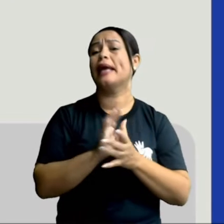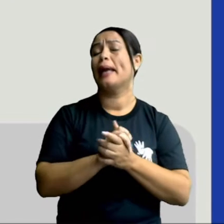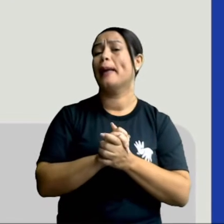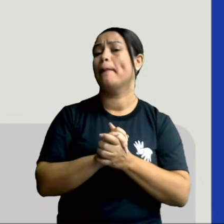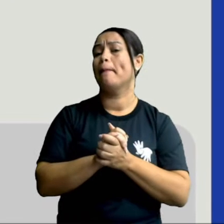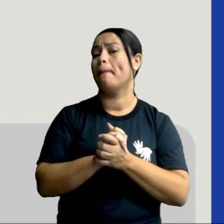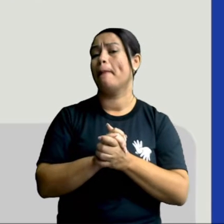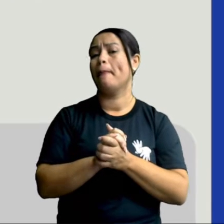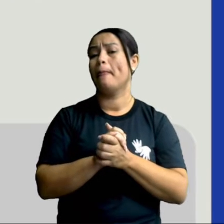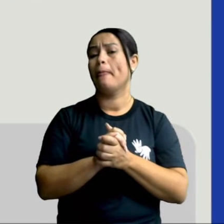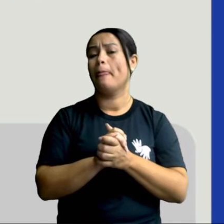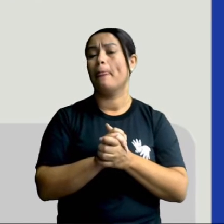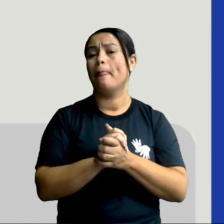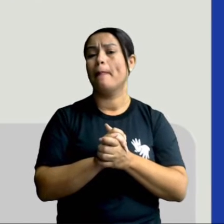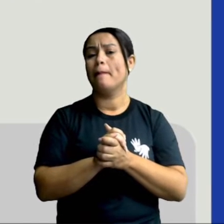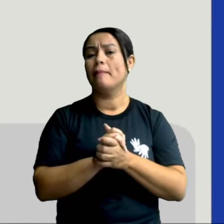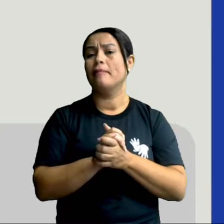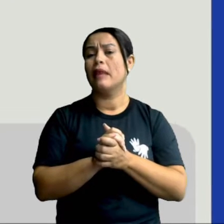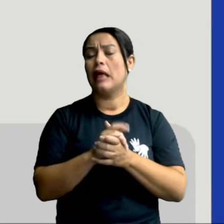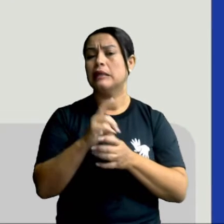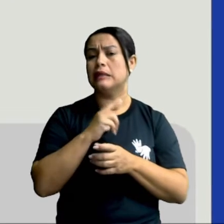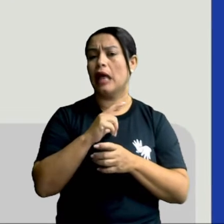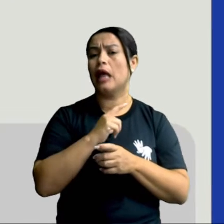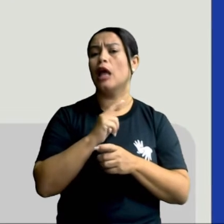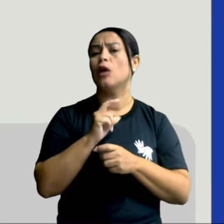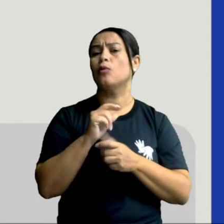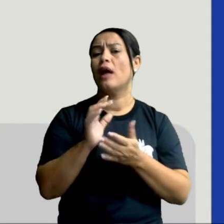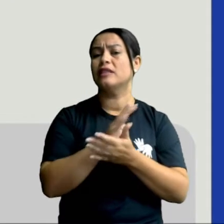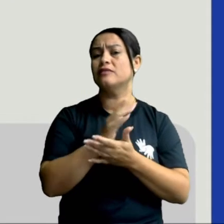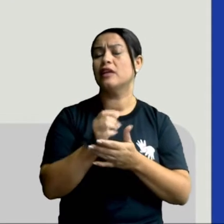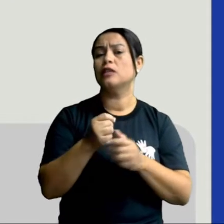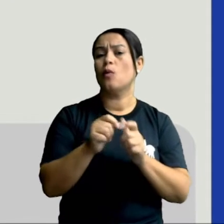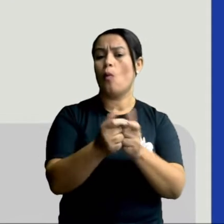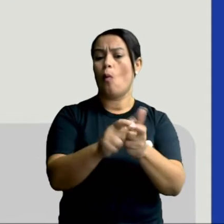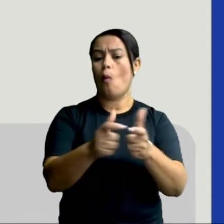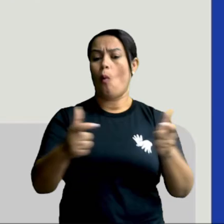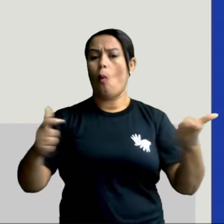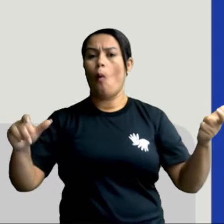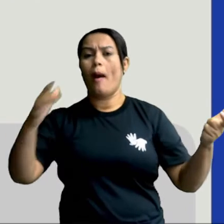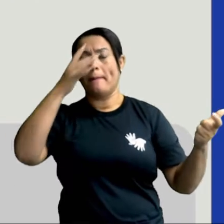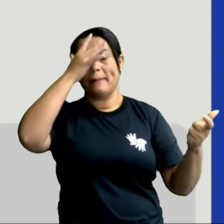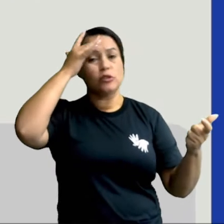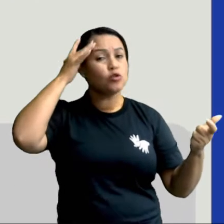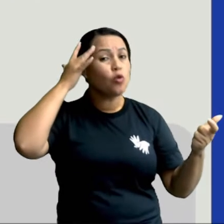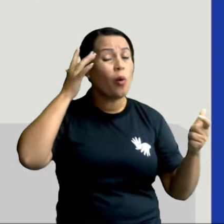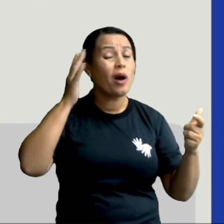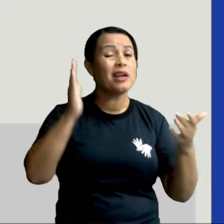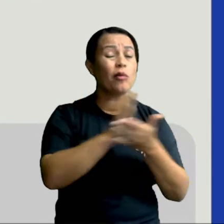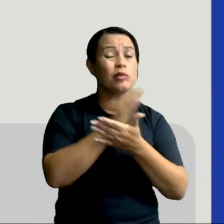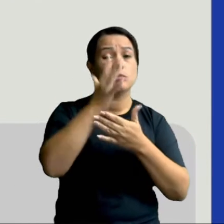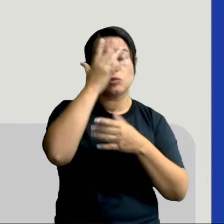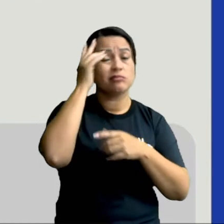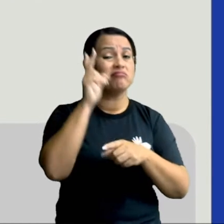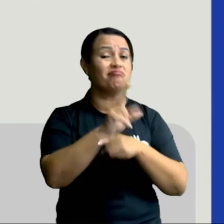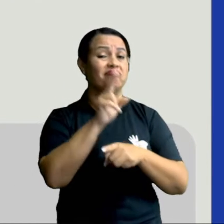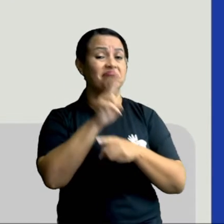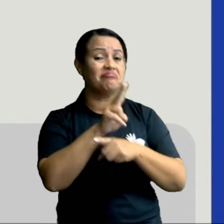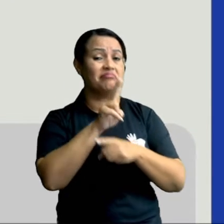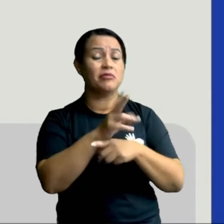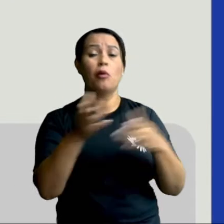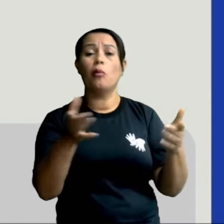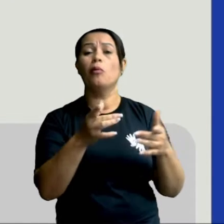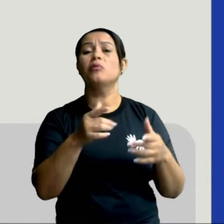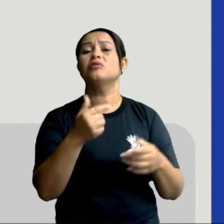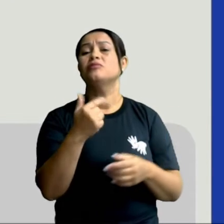sobre o crescimento descontrolado da nossa cidade ou a falta de conservação, hoje em dia a gente não